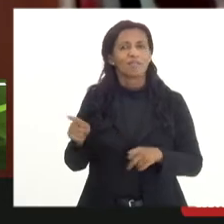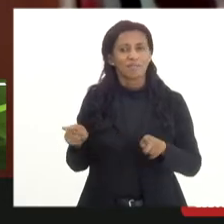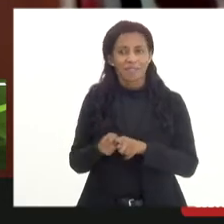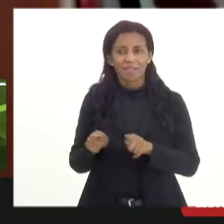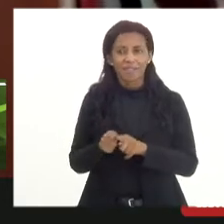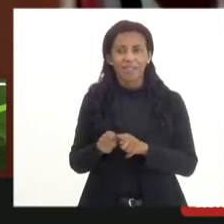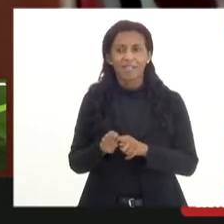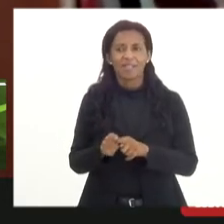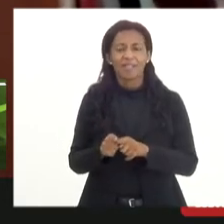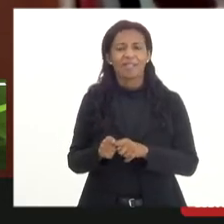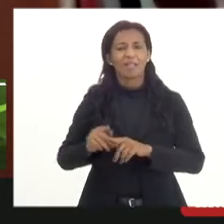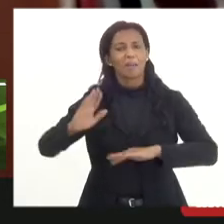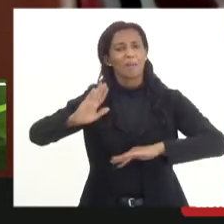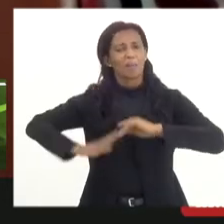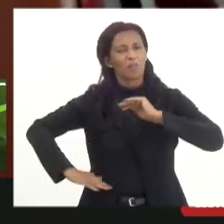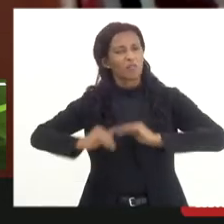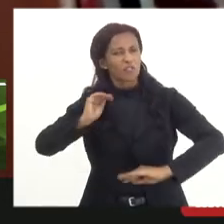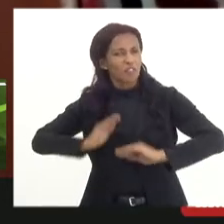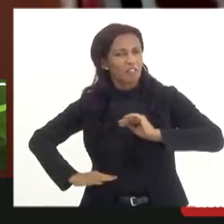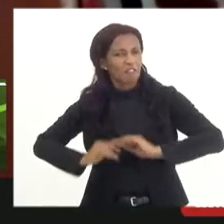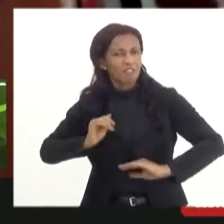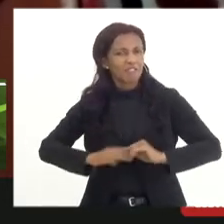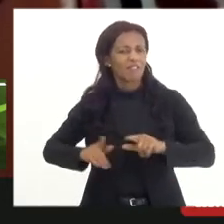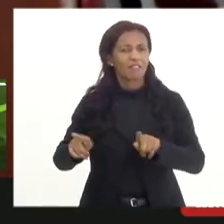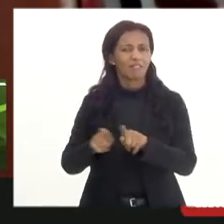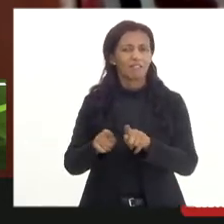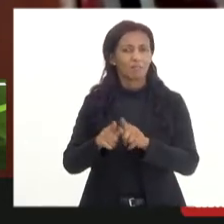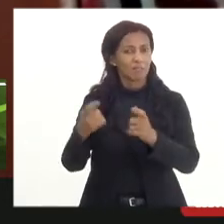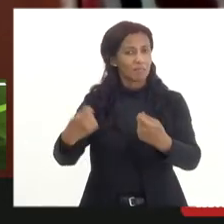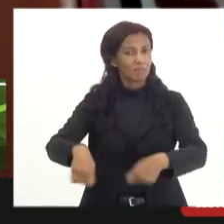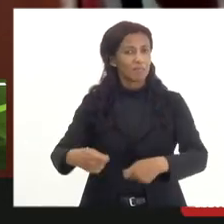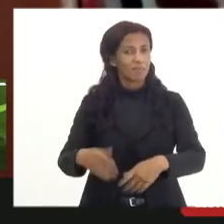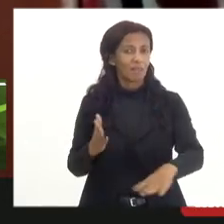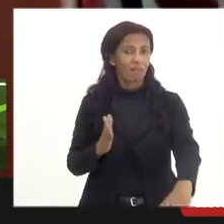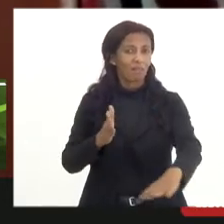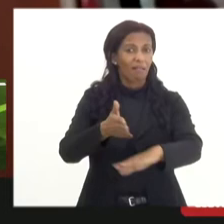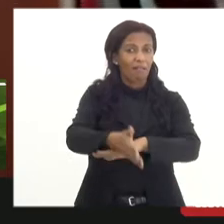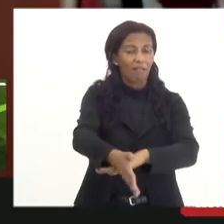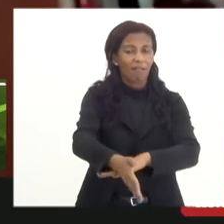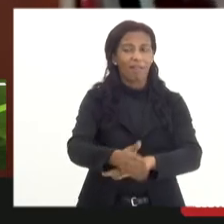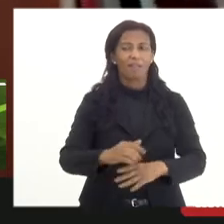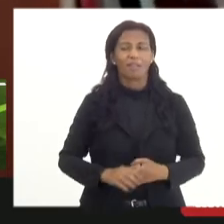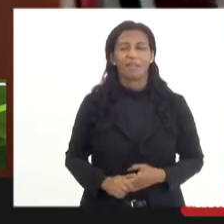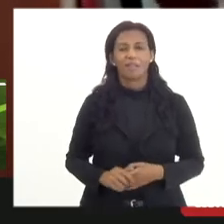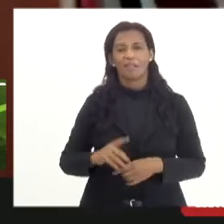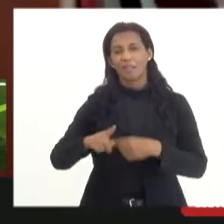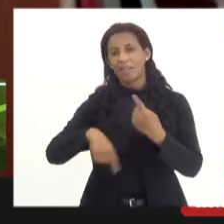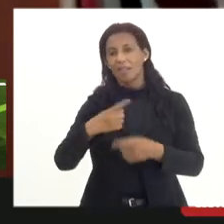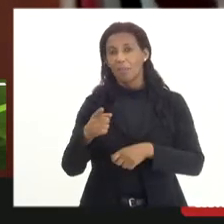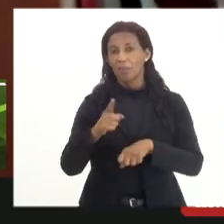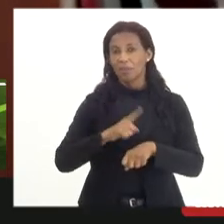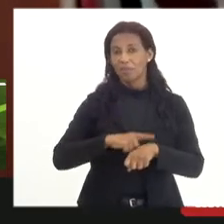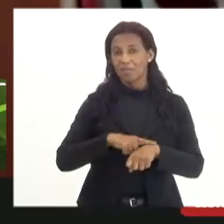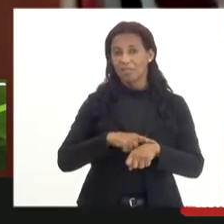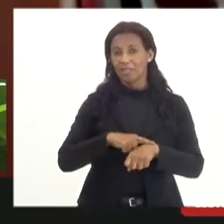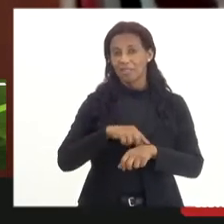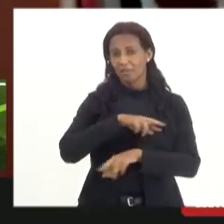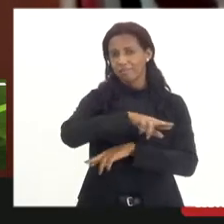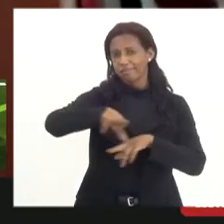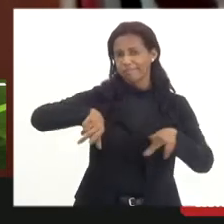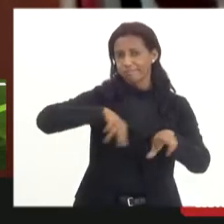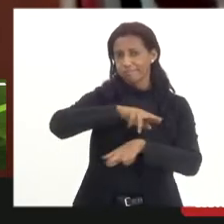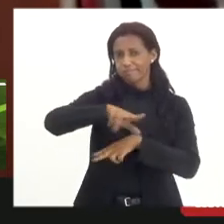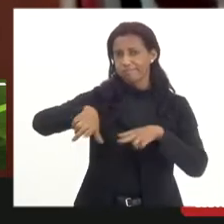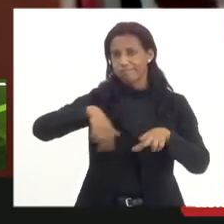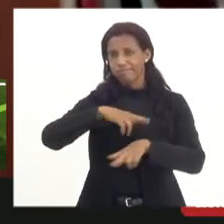se profissionalizar, tá certo? A gente poder entrar aí depois desse longo círculo vicioso, aí,